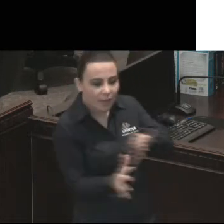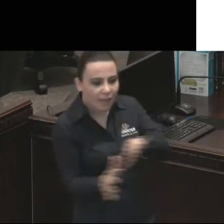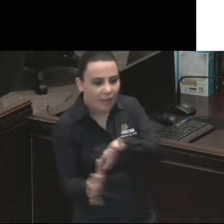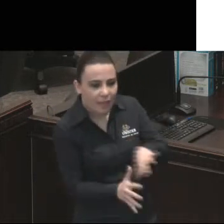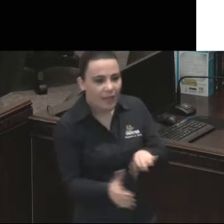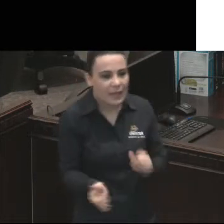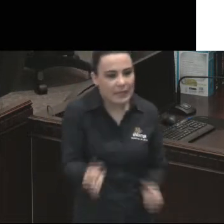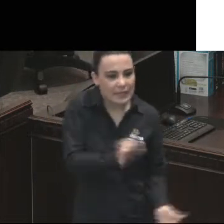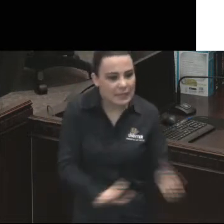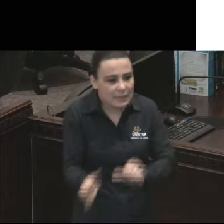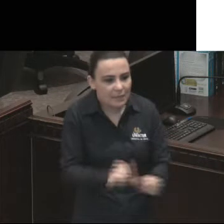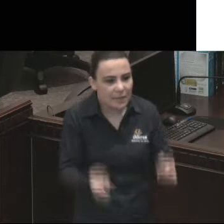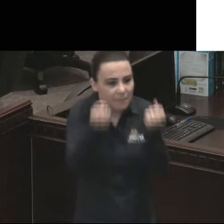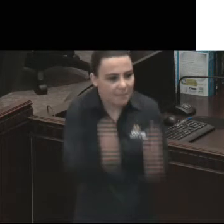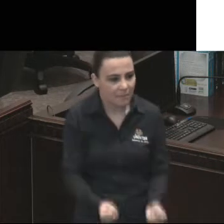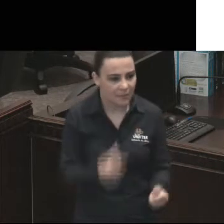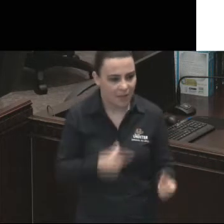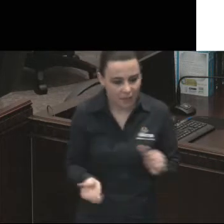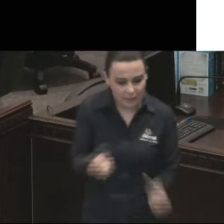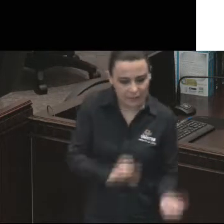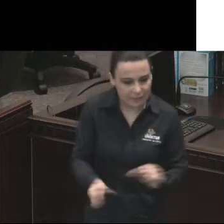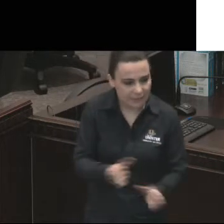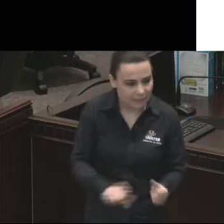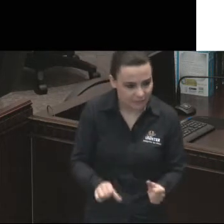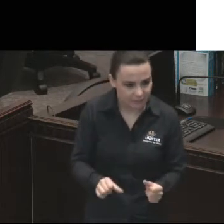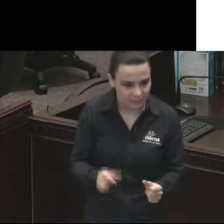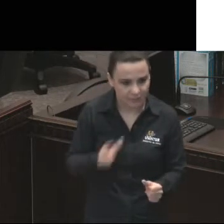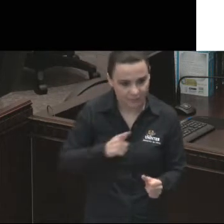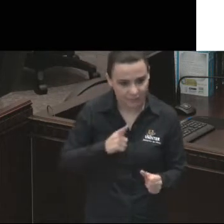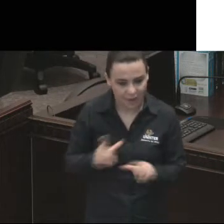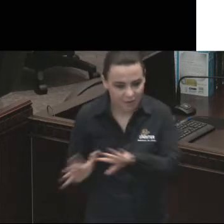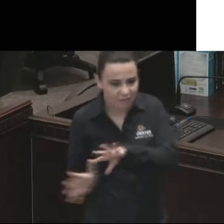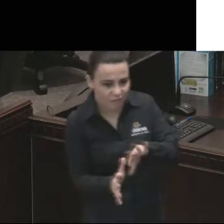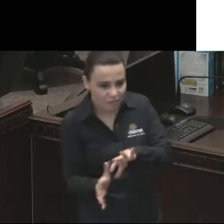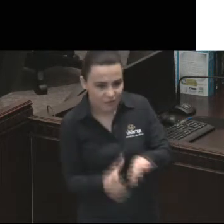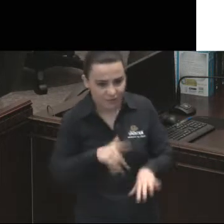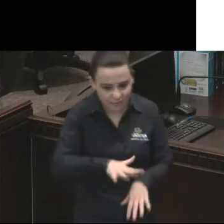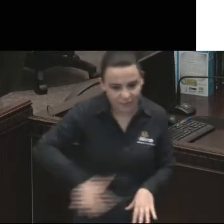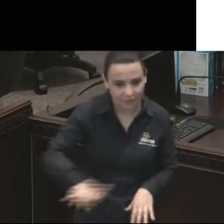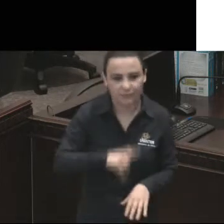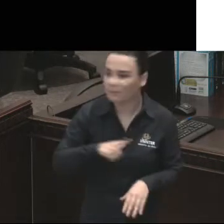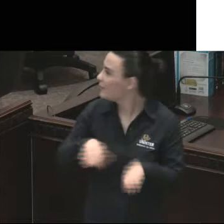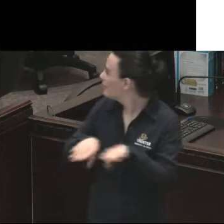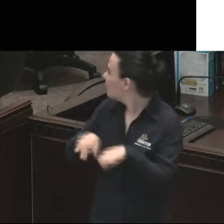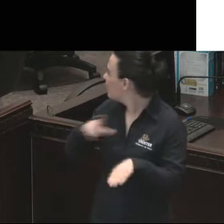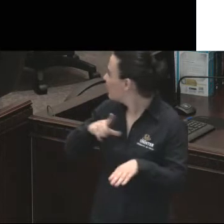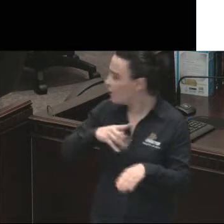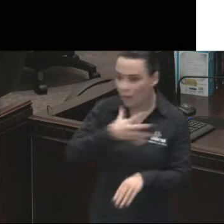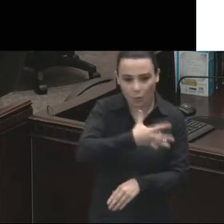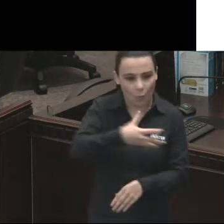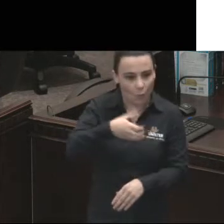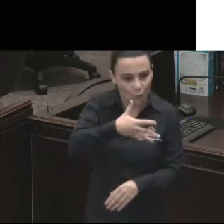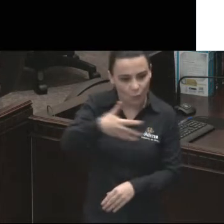Então, a gente vê, já teve casos, por exemplo, aqui é um molusco, onde aparece tanto a